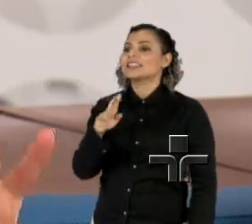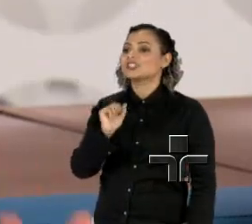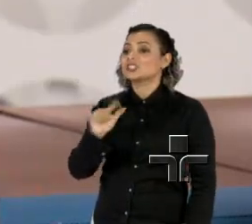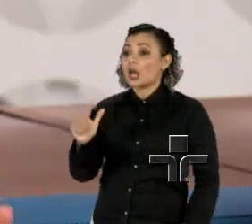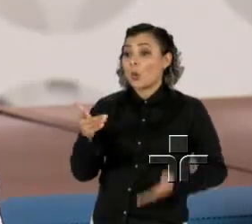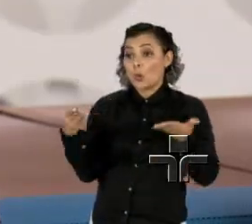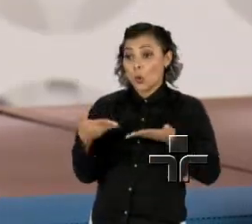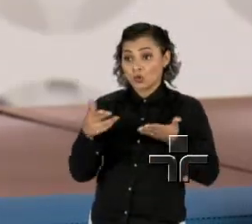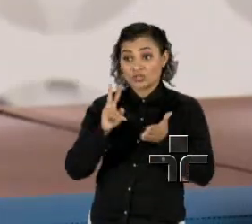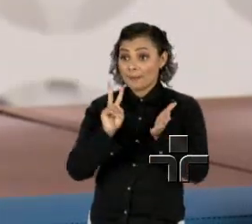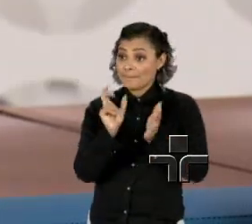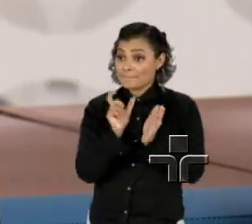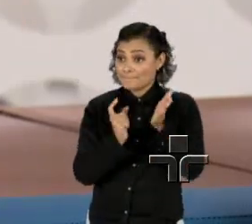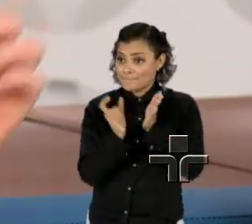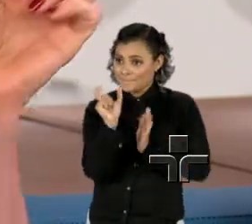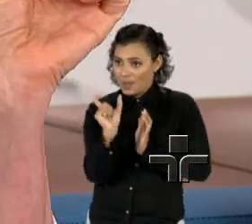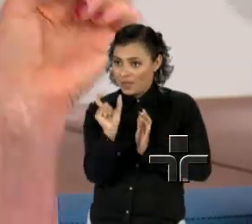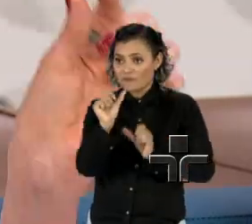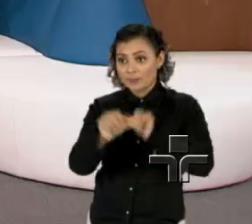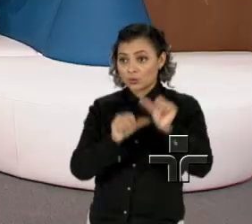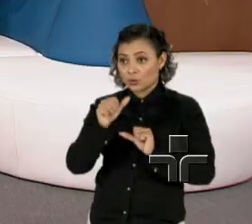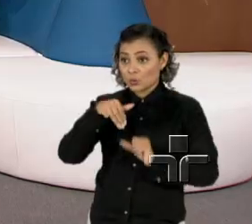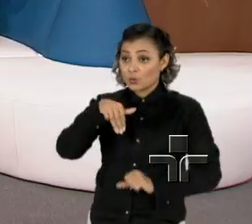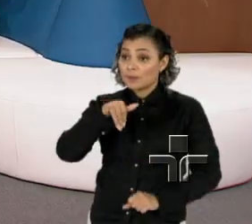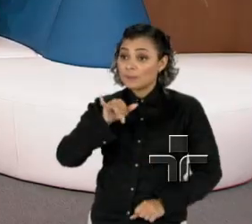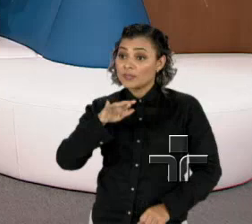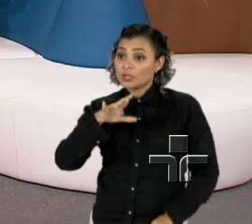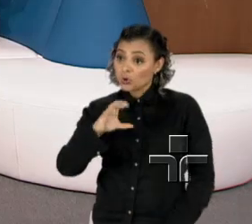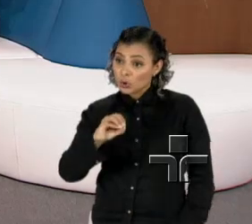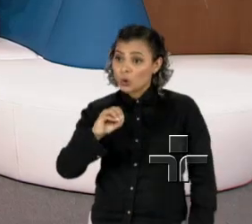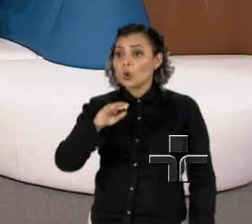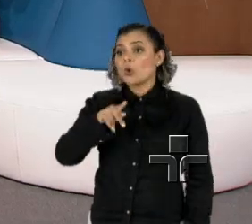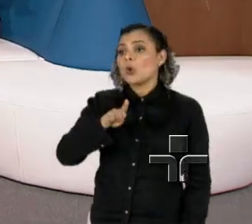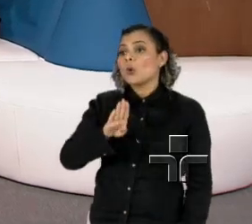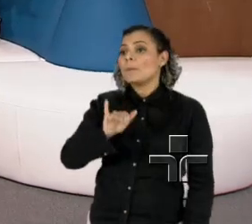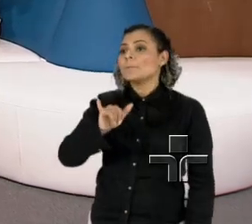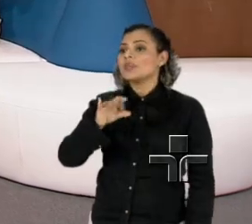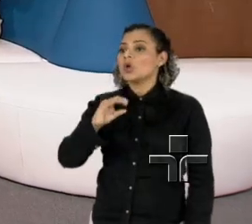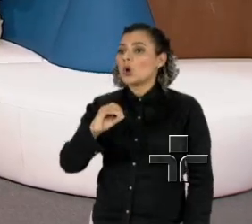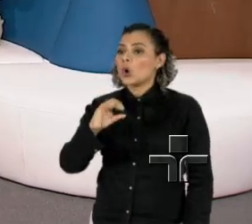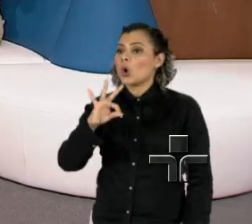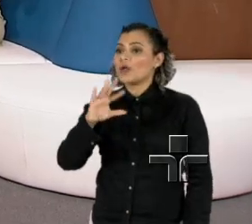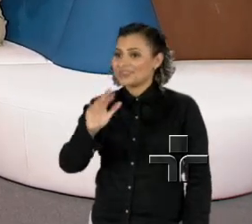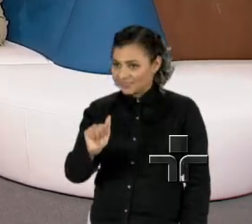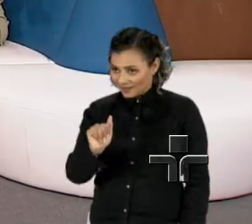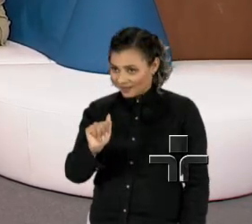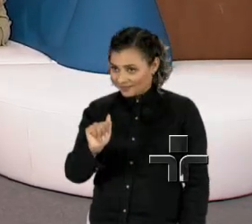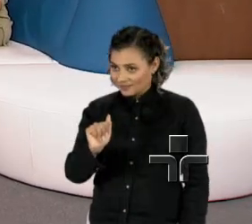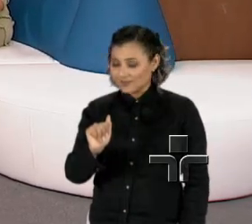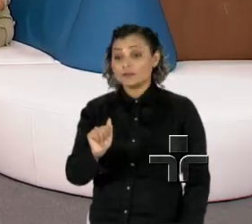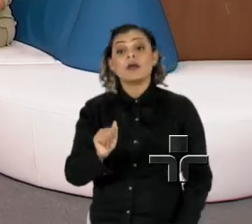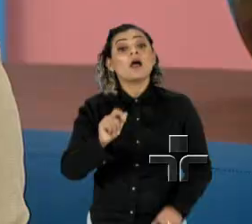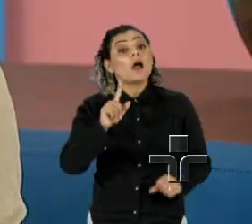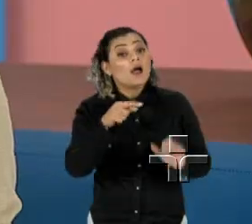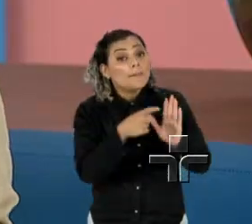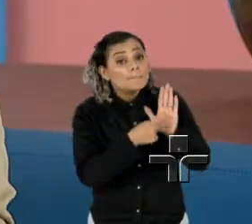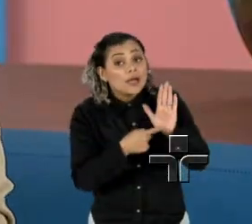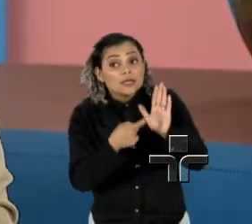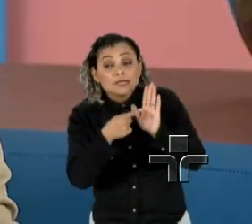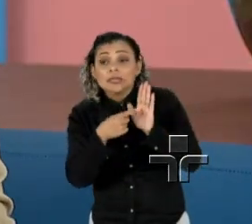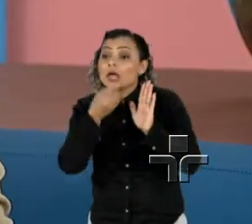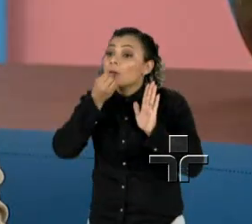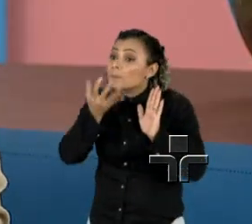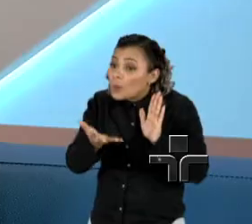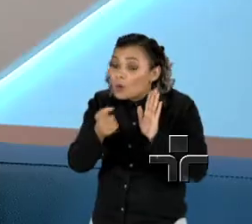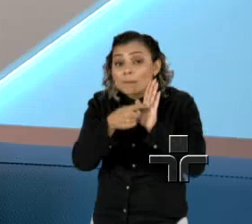chama microbiota. Uhum. Micro, pequeno, biota. Então, você tem que ter um equilíbrio dessas bactérias boas e das